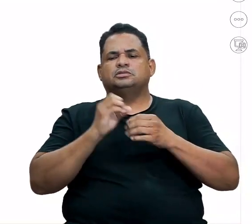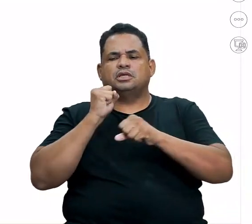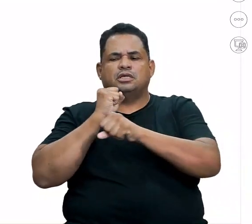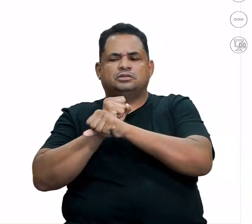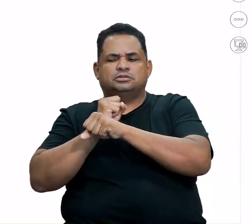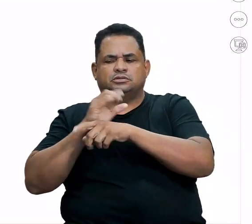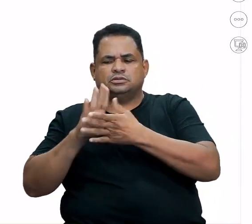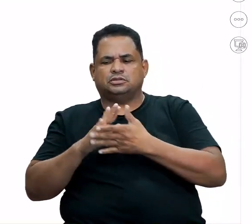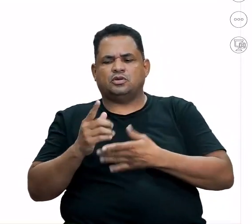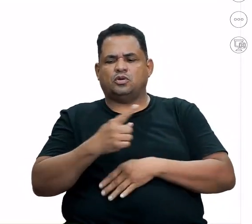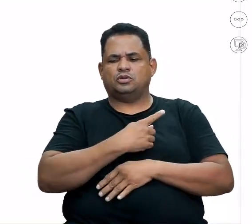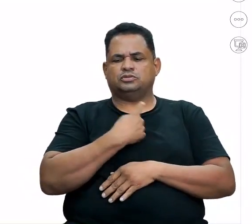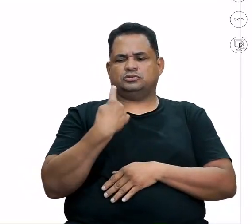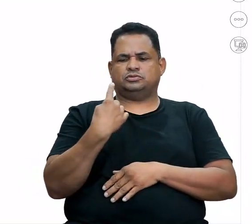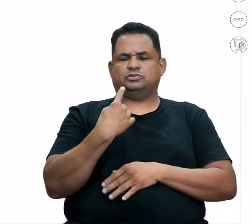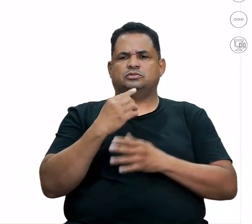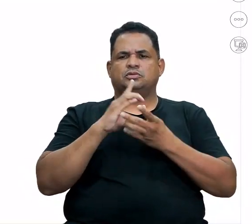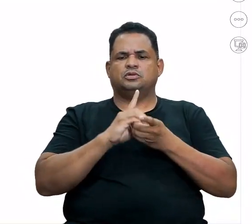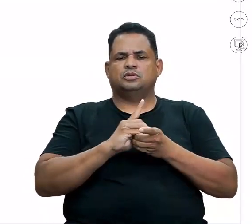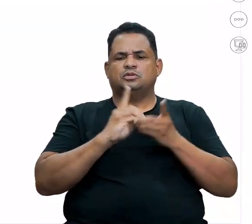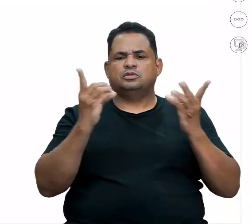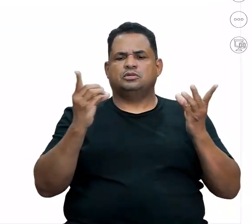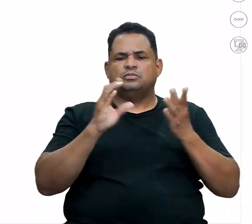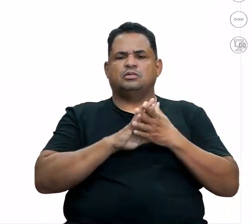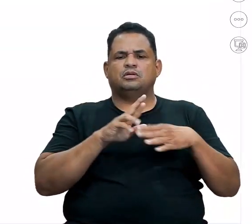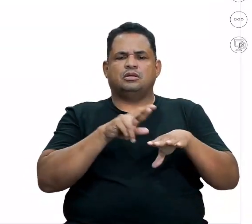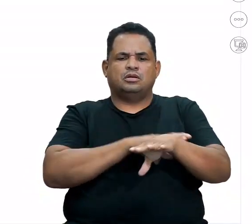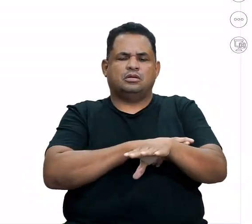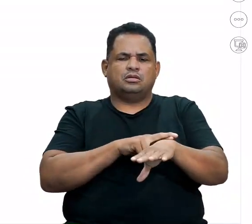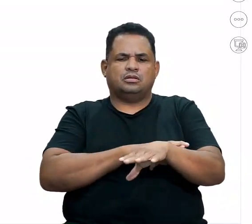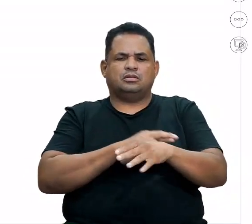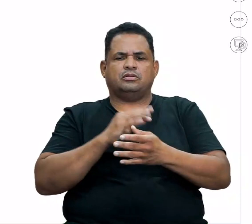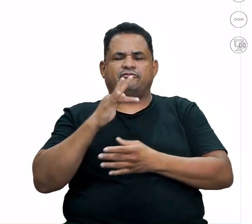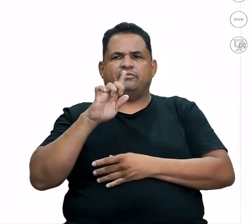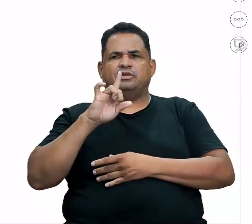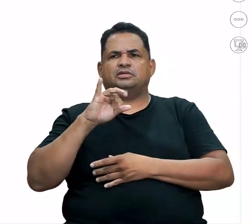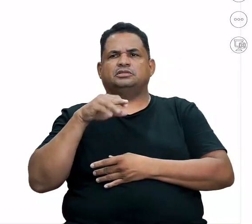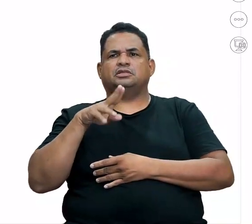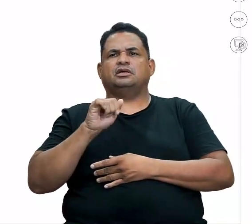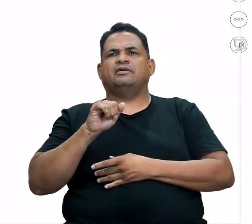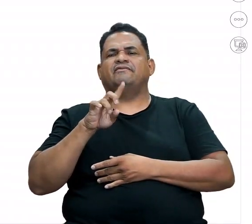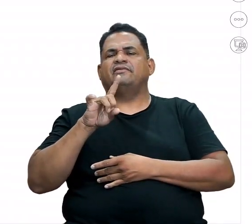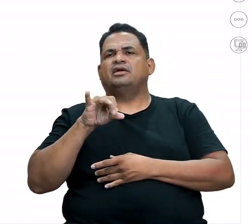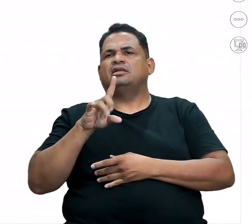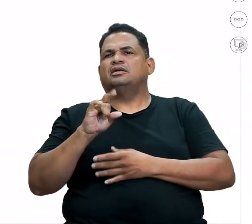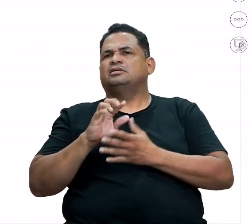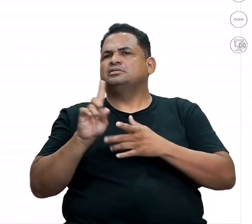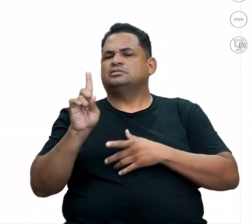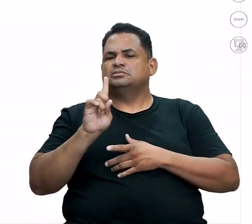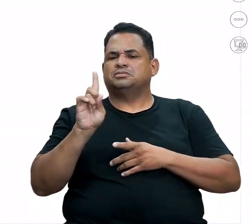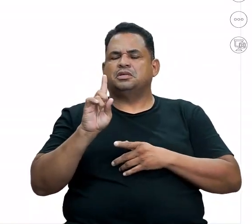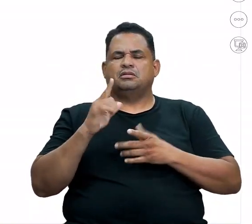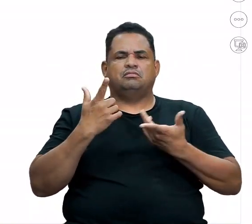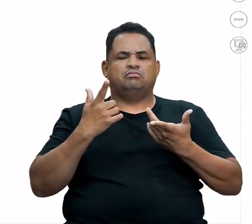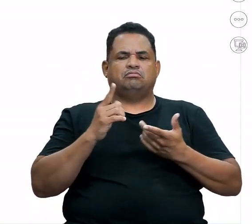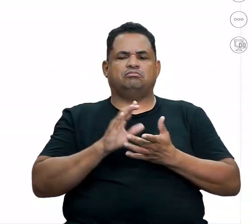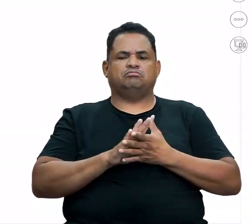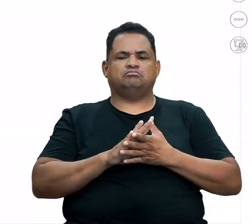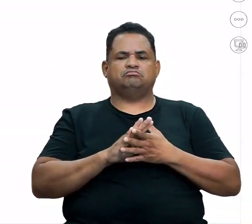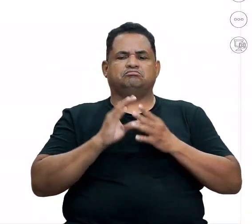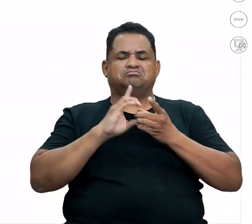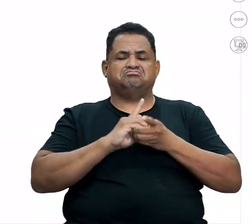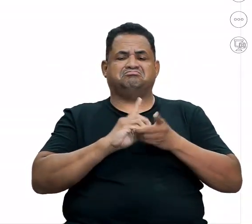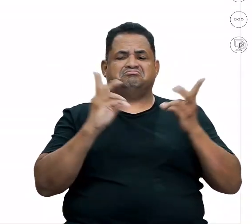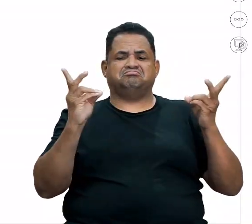racial. E aí o Florestan Fernandes veio com a sua tese, né? E disse, não, olha só, essa democracia